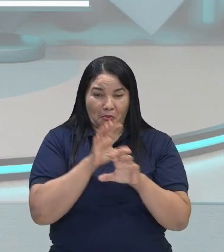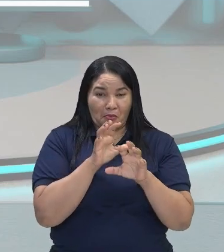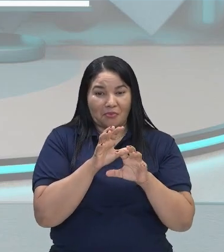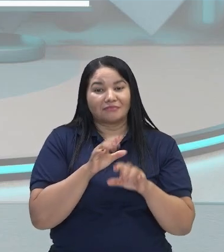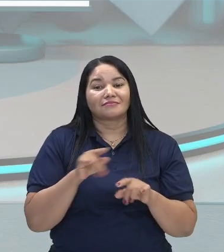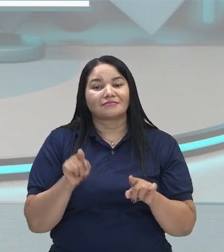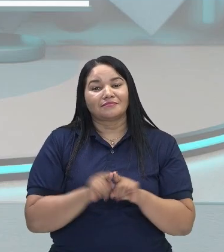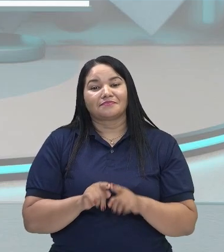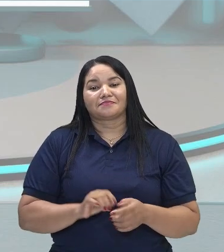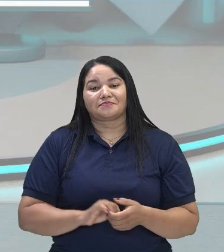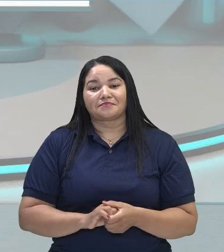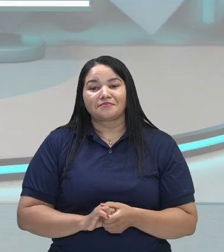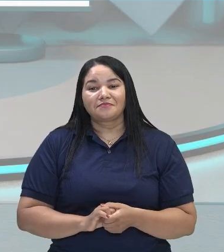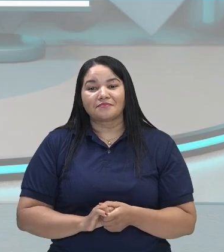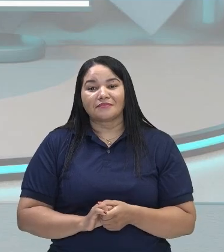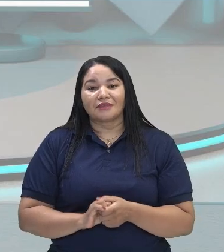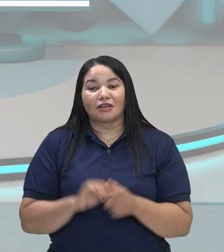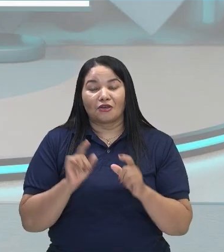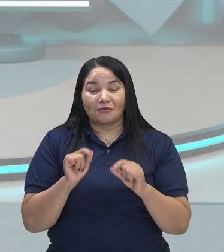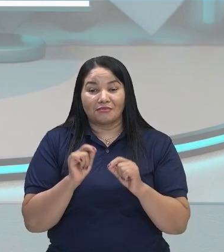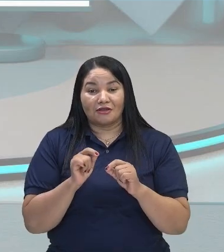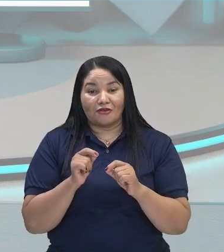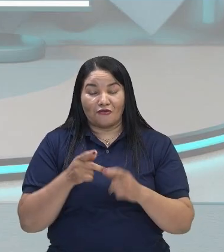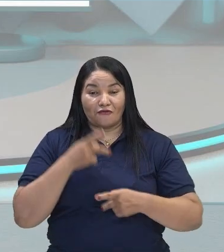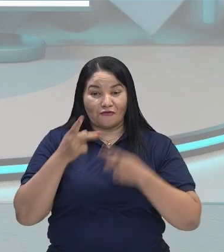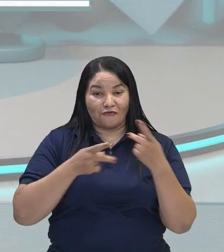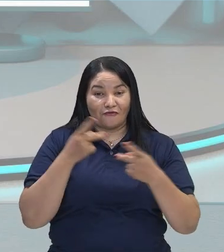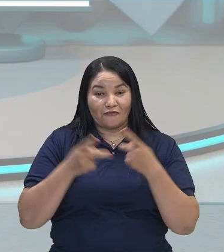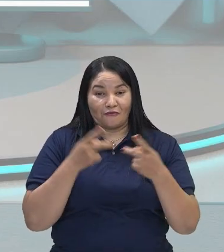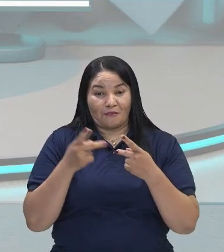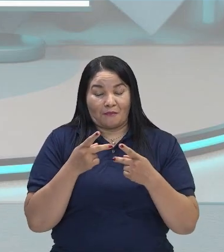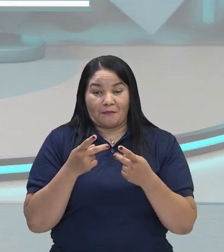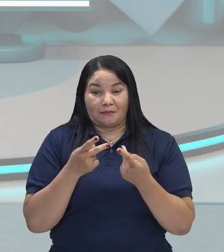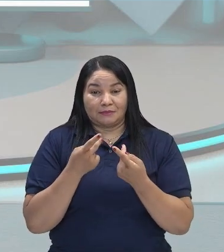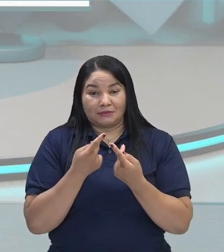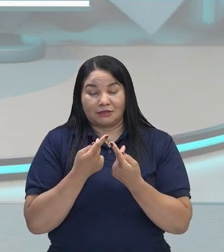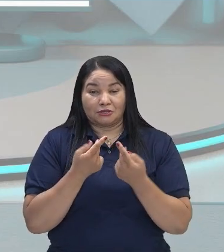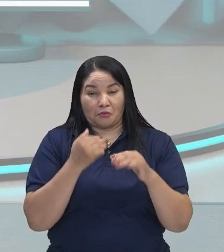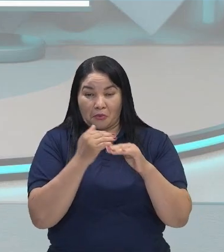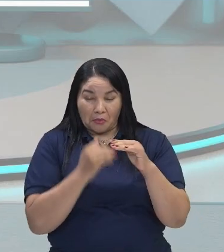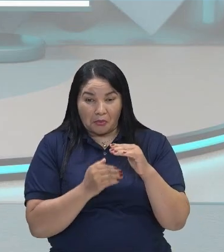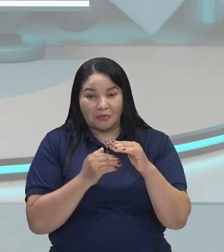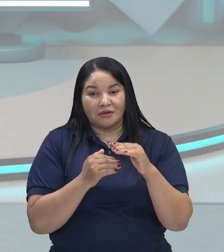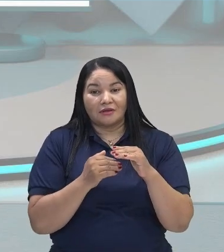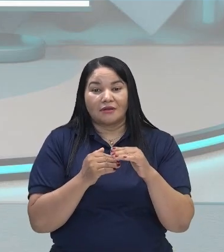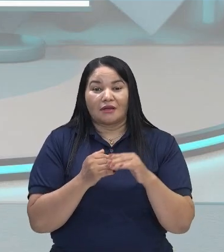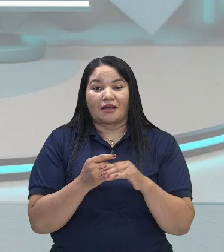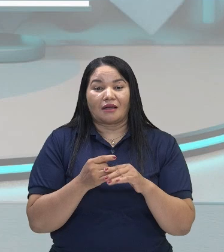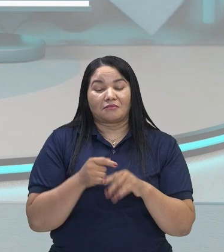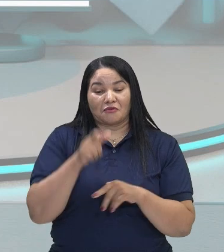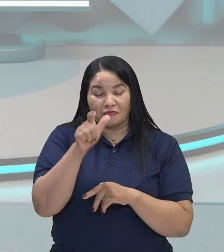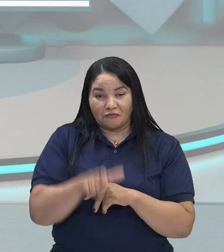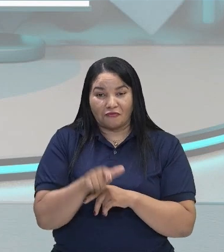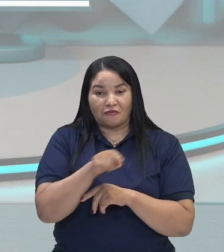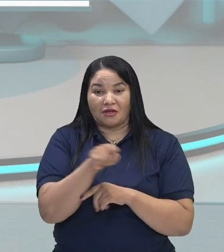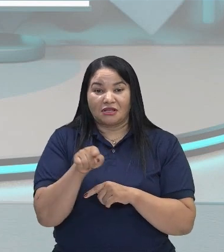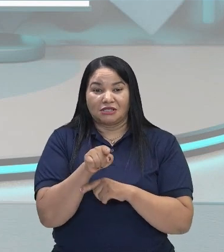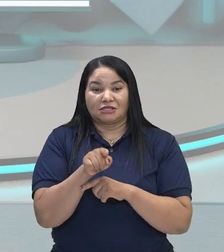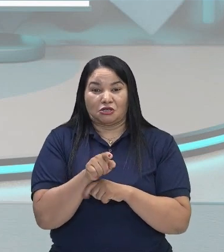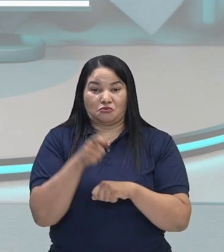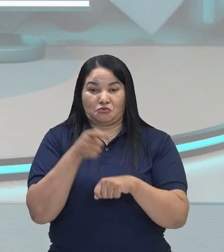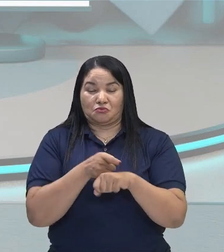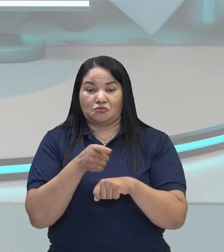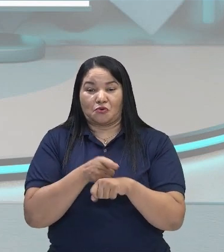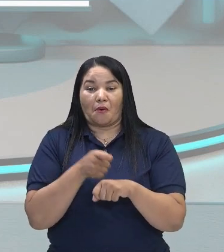tá? A quem falar mais grosso está sujeito. Por fora, um embotado, um